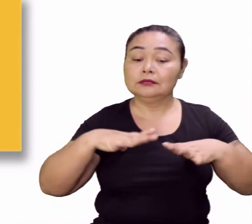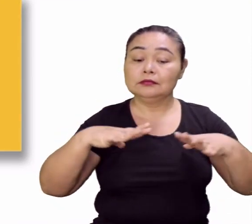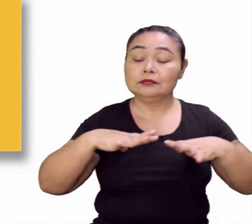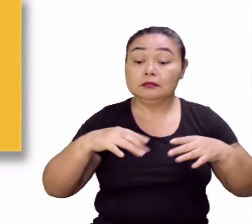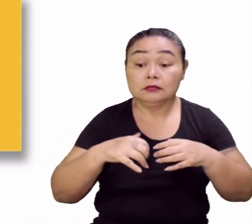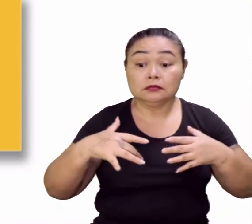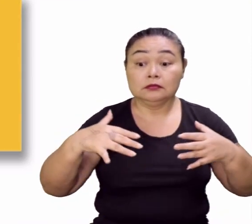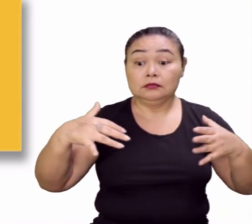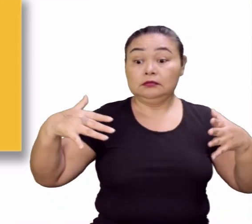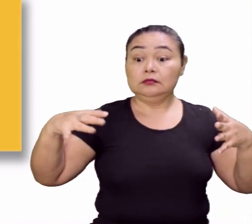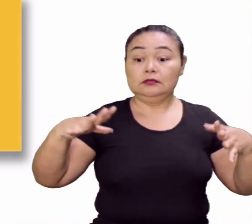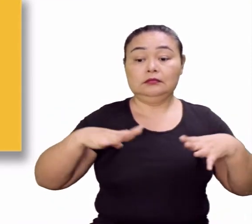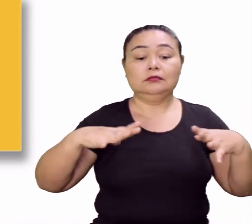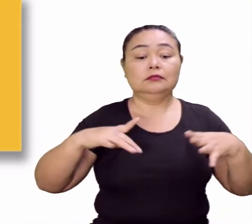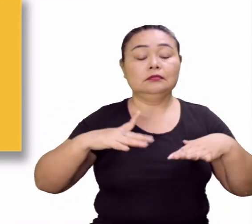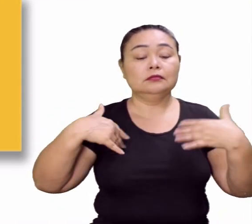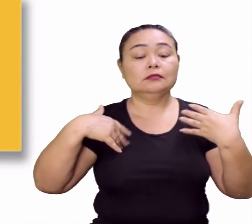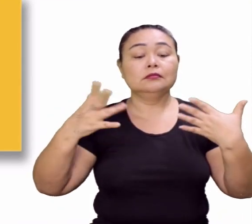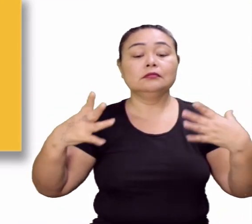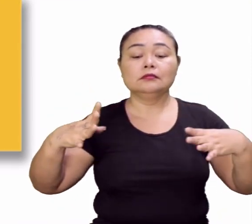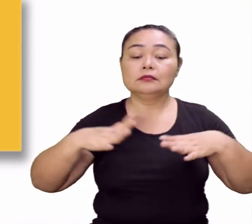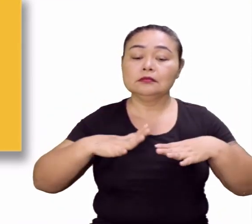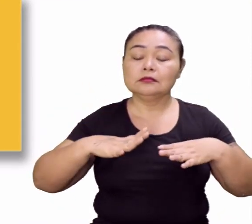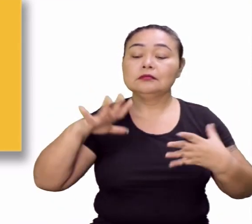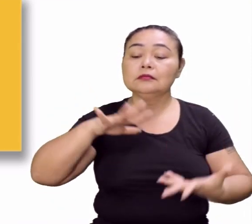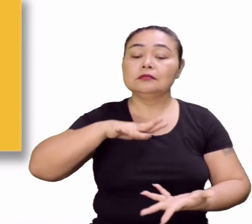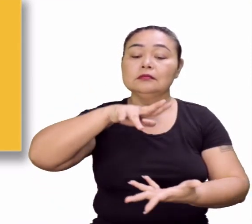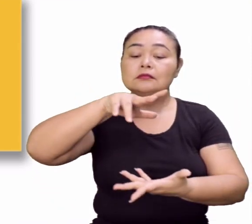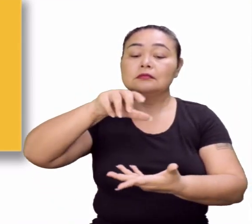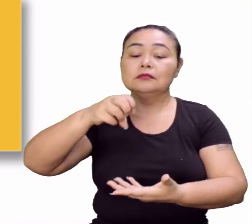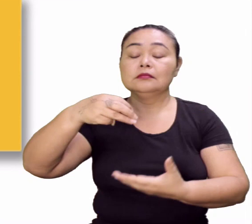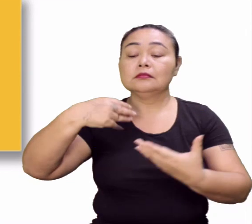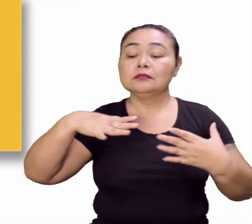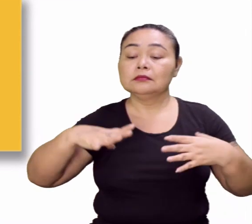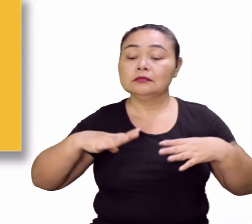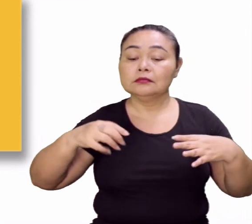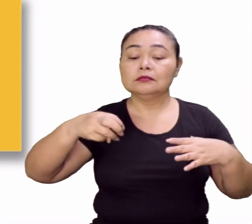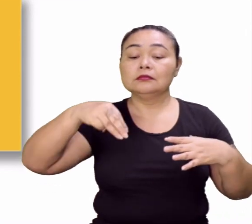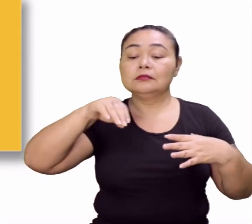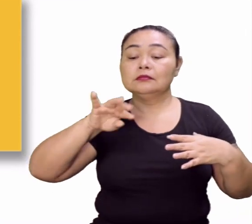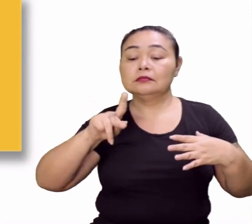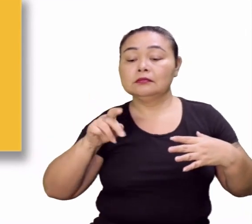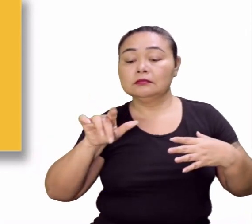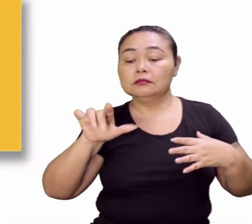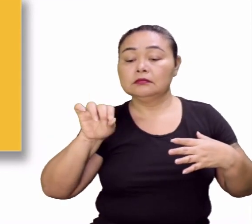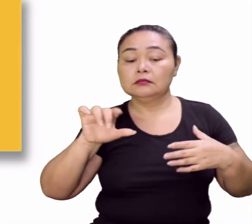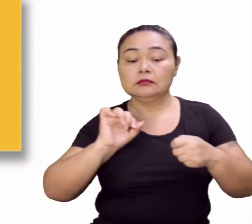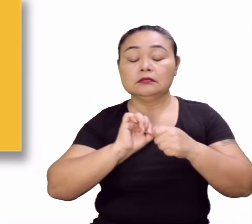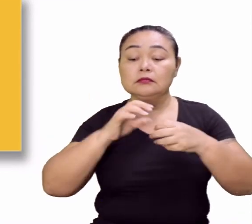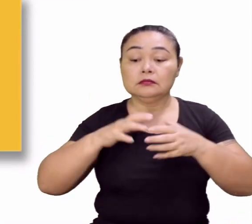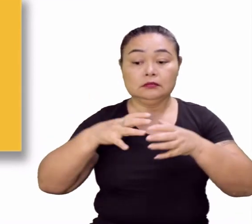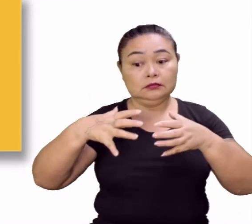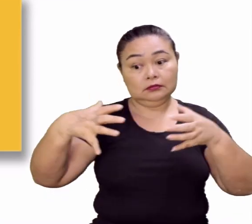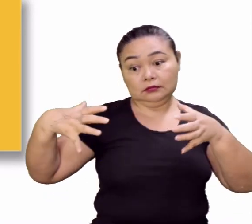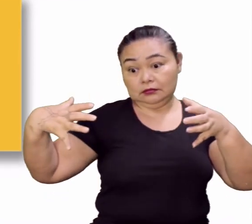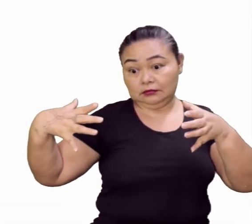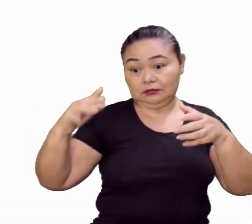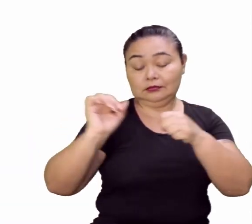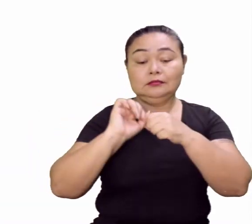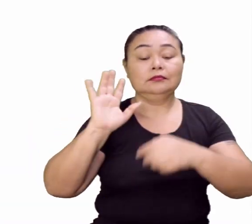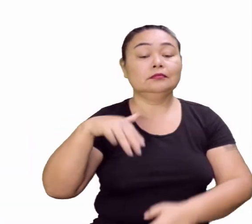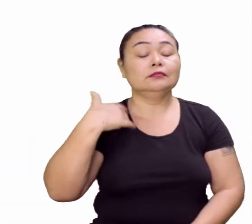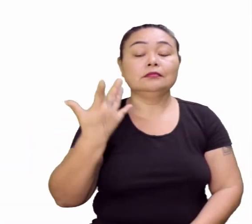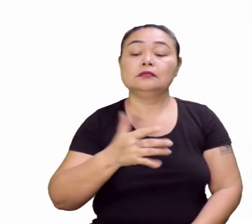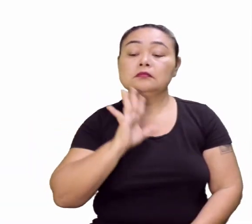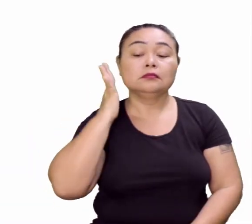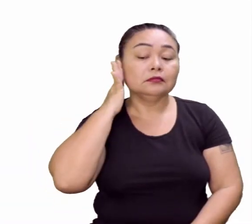metrópole, megalópole, cidades globais, metrópoles e megalópolis. Muito bem,